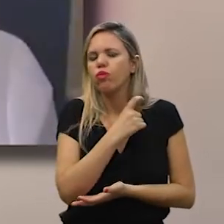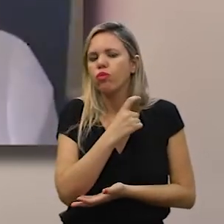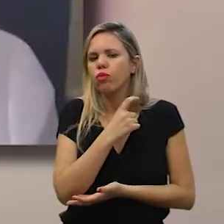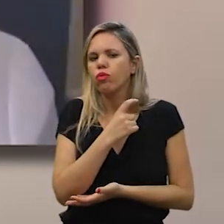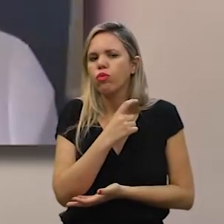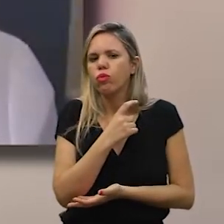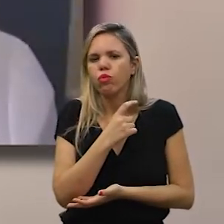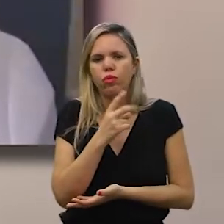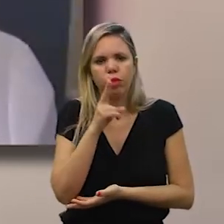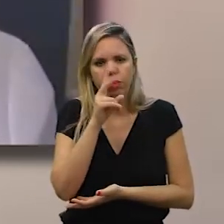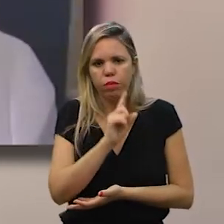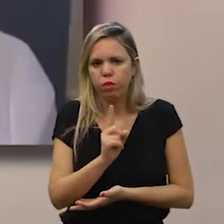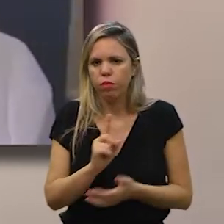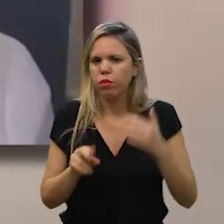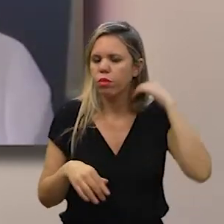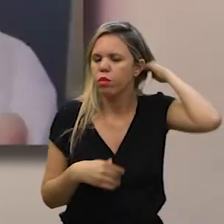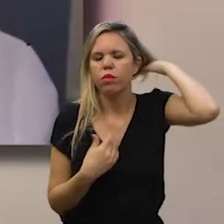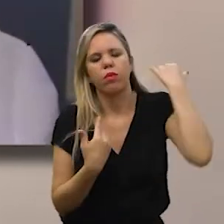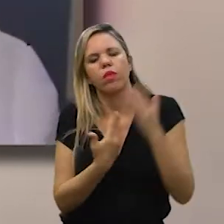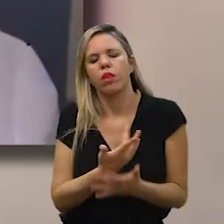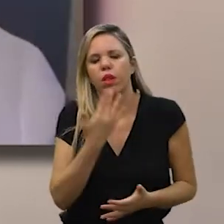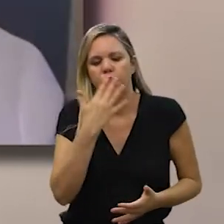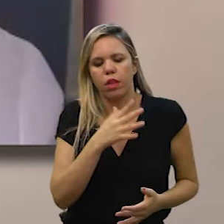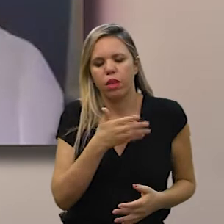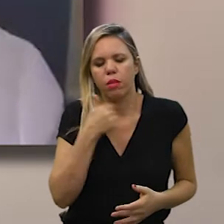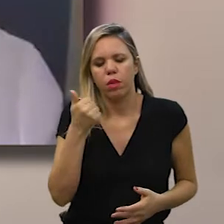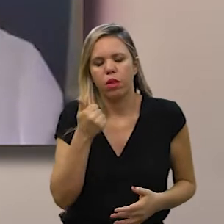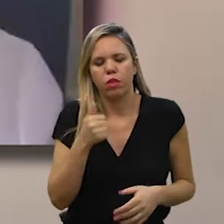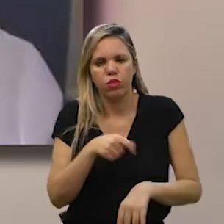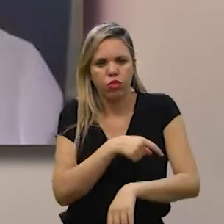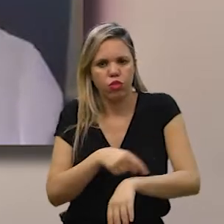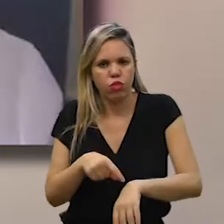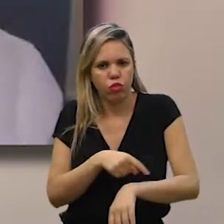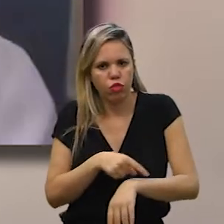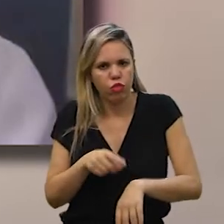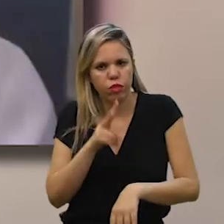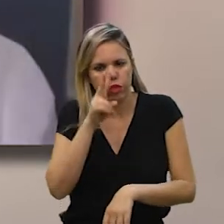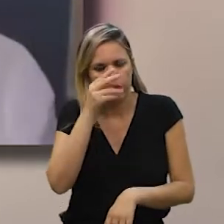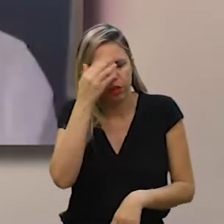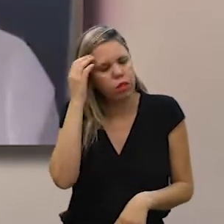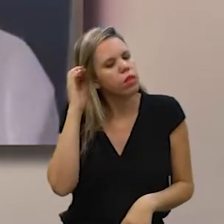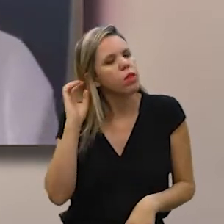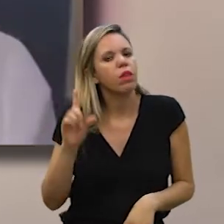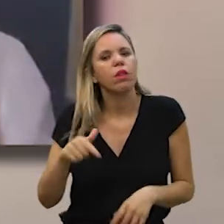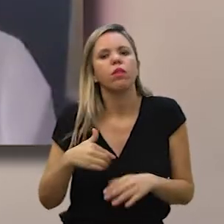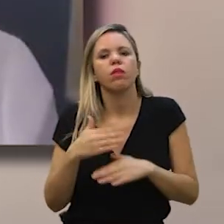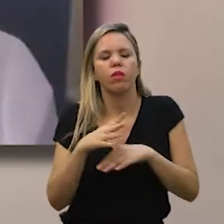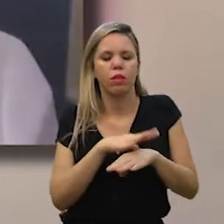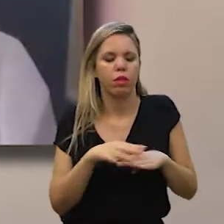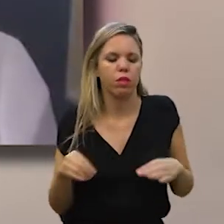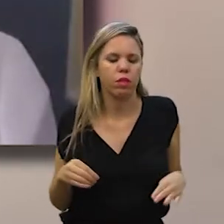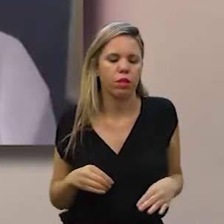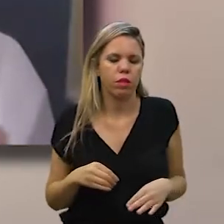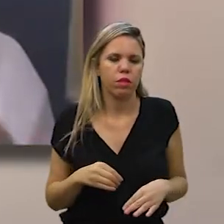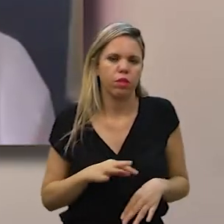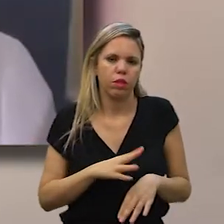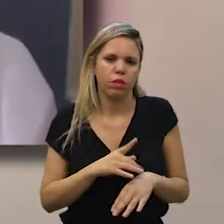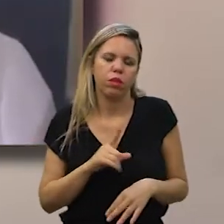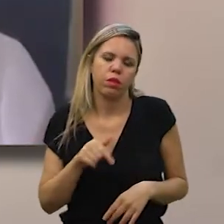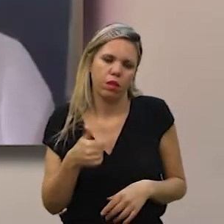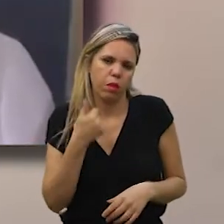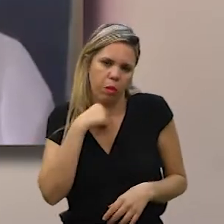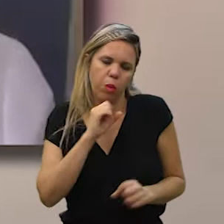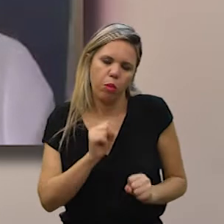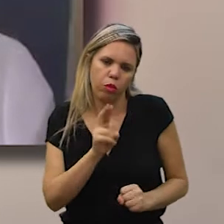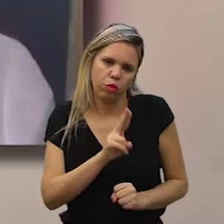perfume não usar, até a criança melhorar, não tiver a pele mais feridinha, né? Quando passar a ferida da pele, então